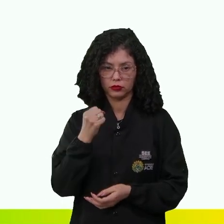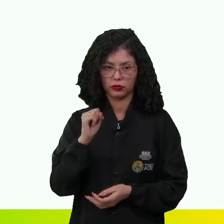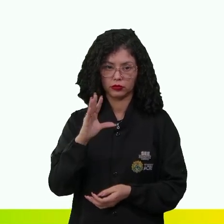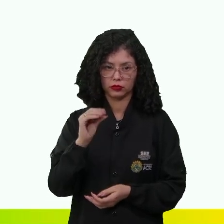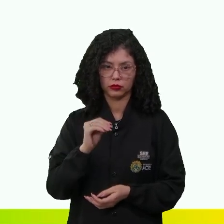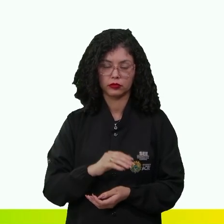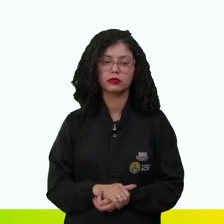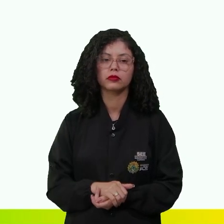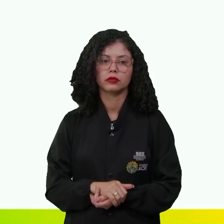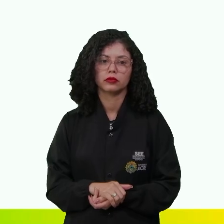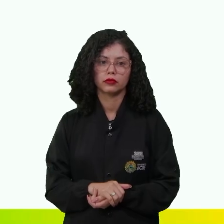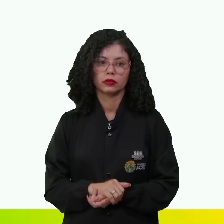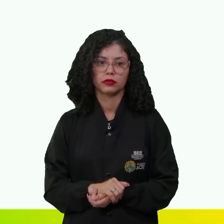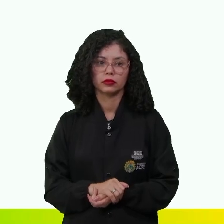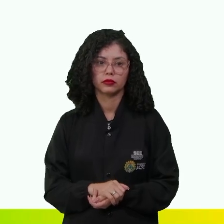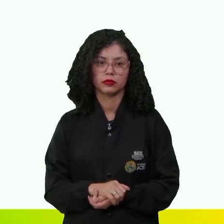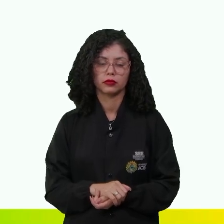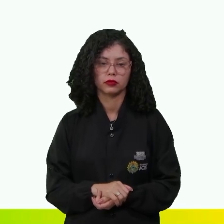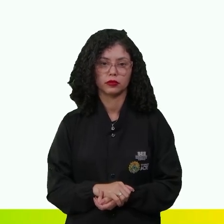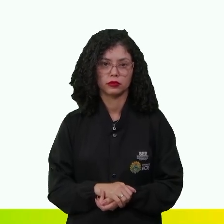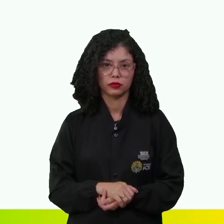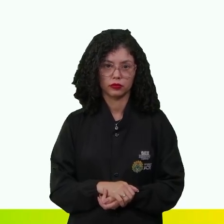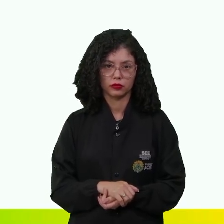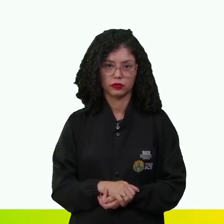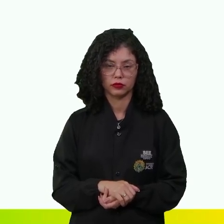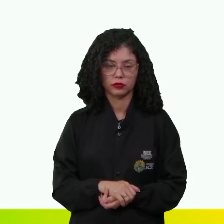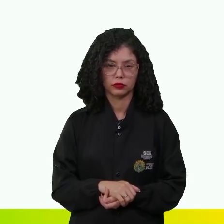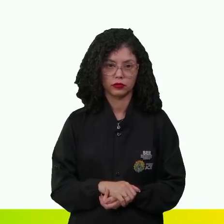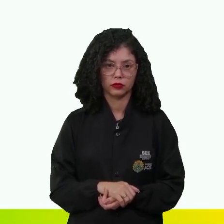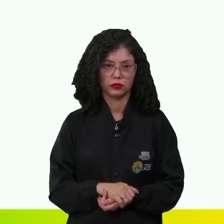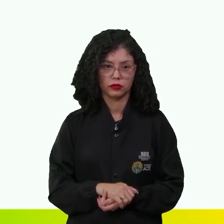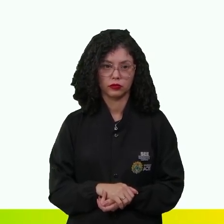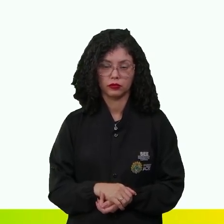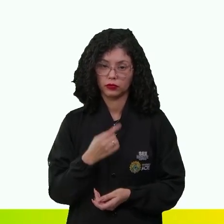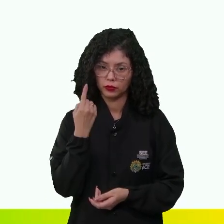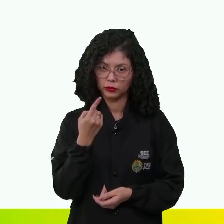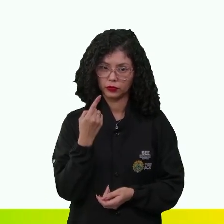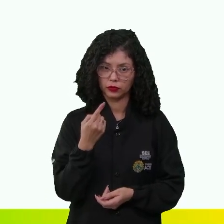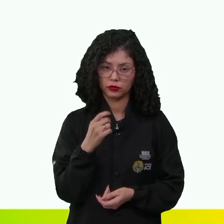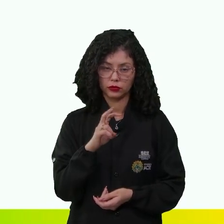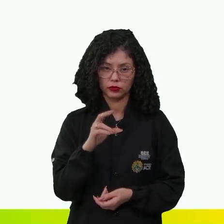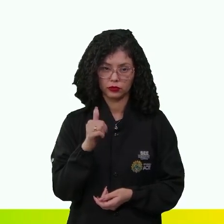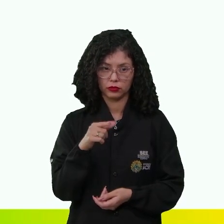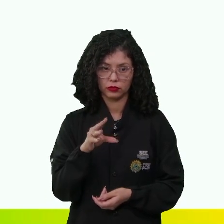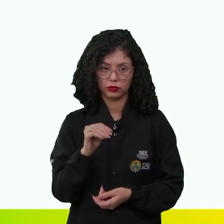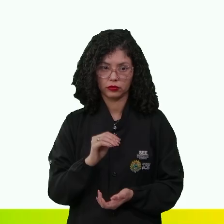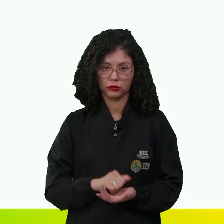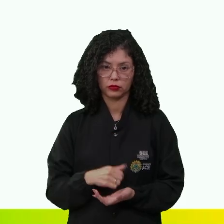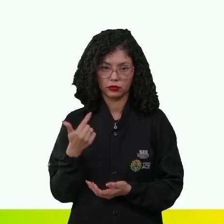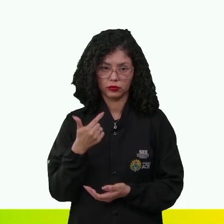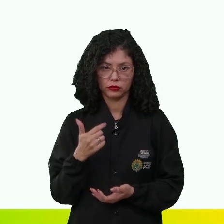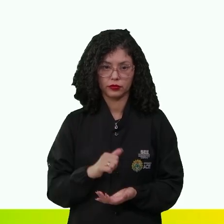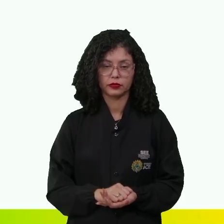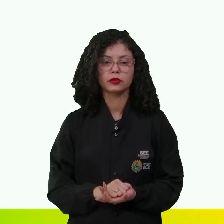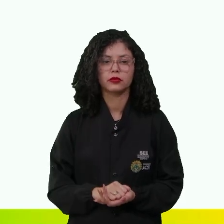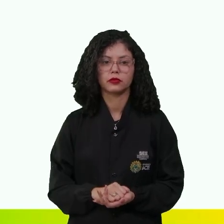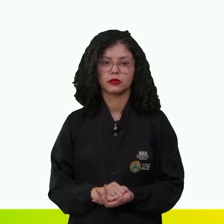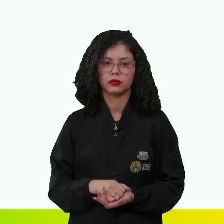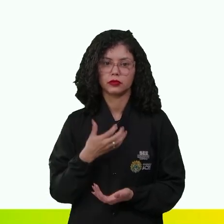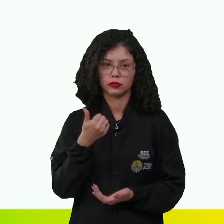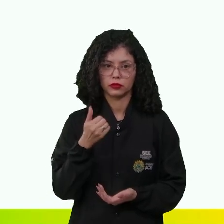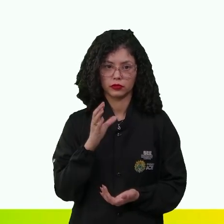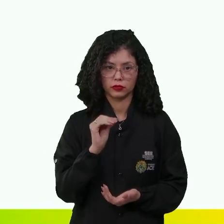10,80. 2 embalagens de 500 gramas. Se uma embalagem é 5,10, 2 vai ser